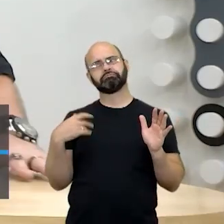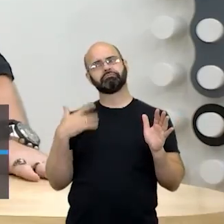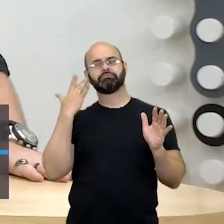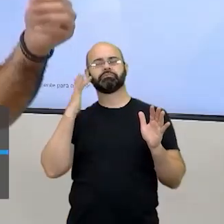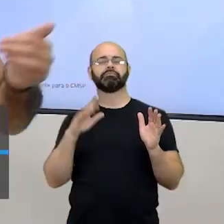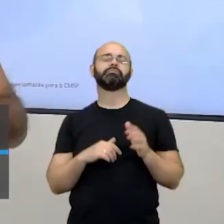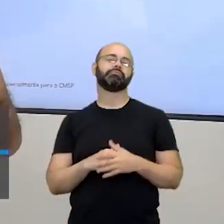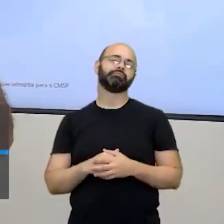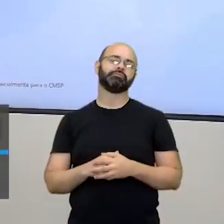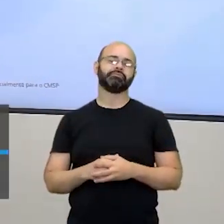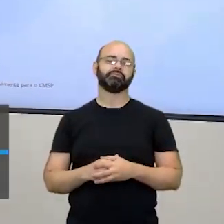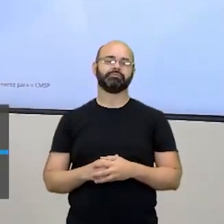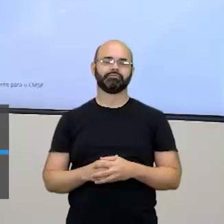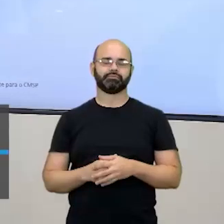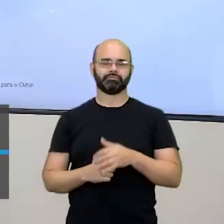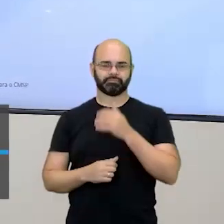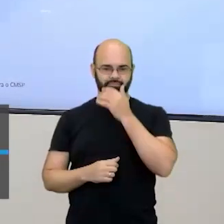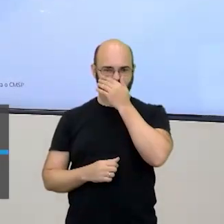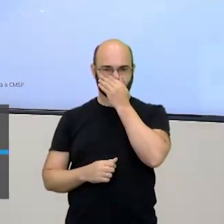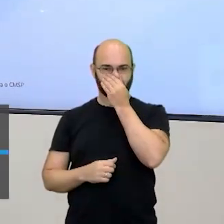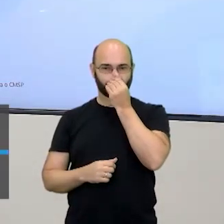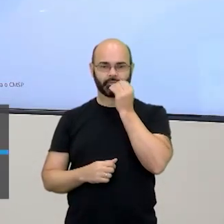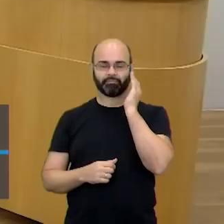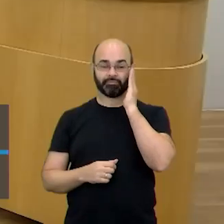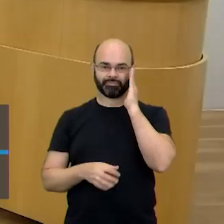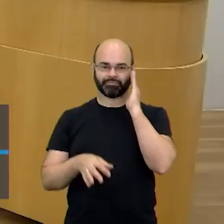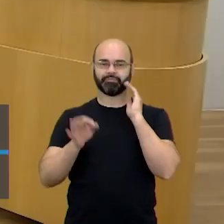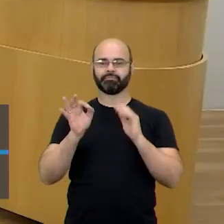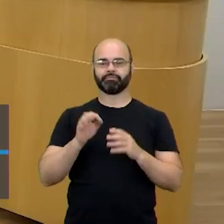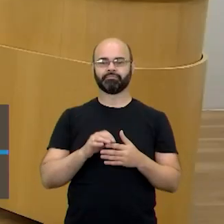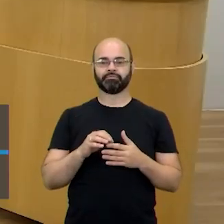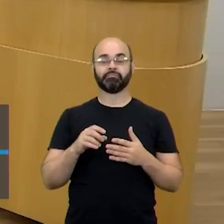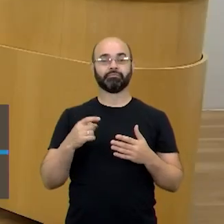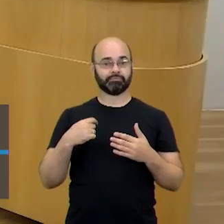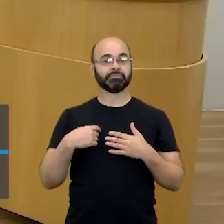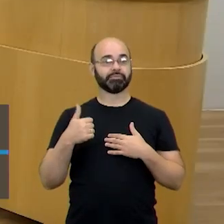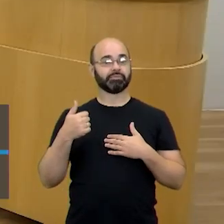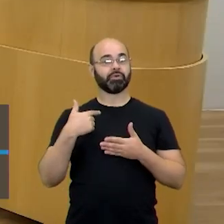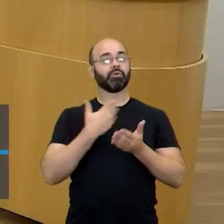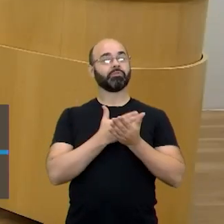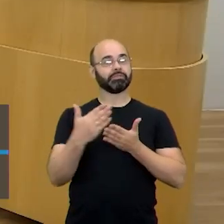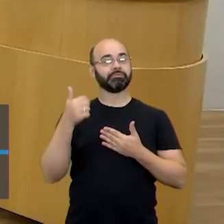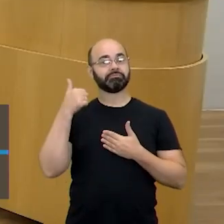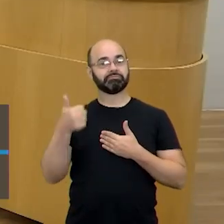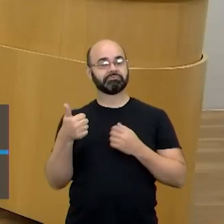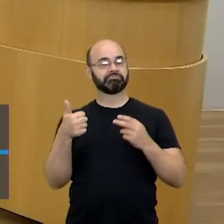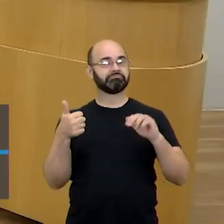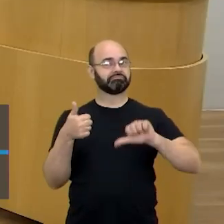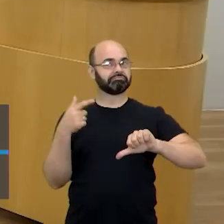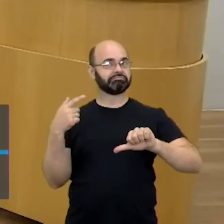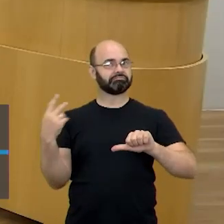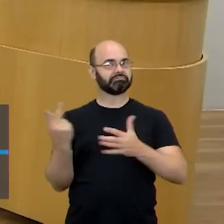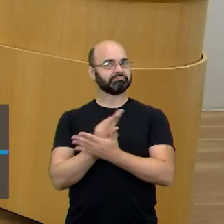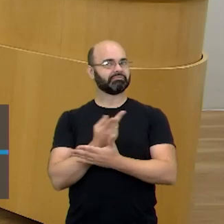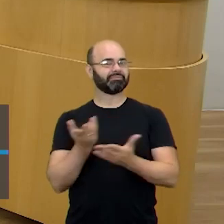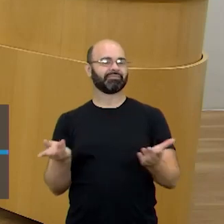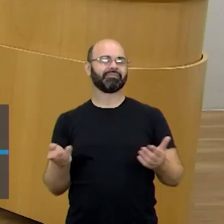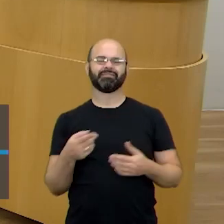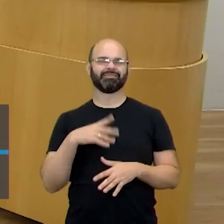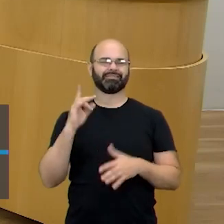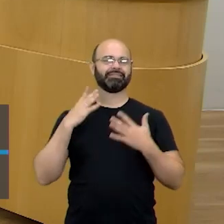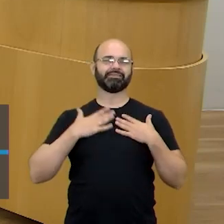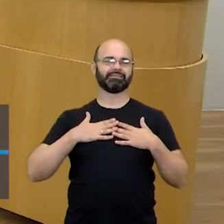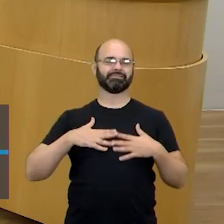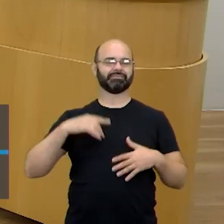Não, você começou bem dizendo que tem essa diferença. Comecei bem, terminei mal, ou comecei bem e não continuei? Não, sua autoestima tá boa, relaxa. Então tá